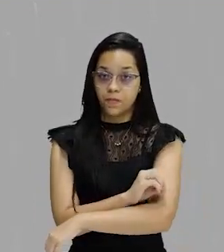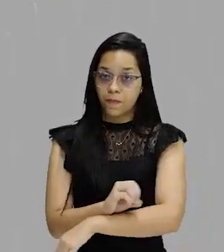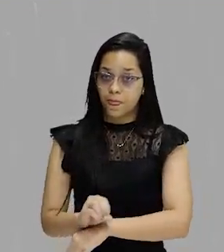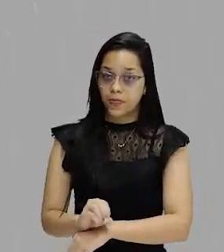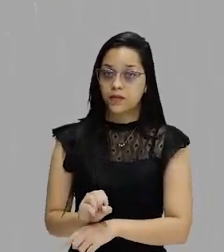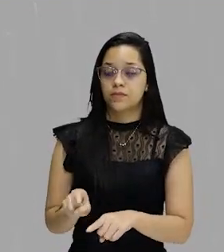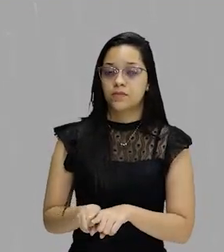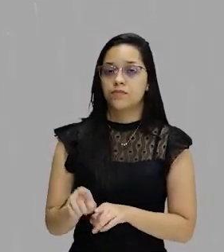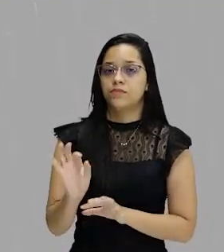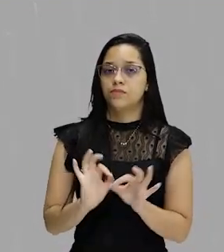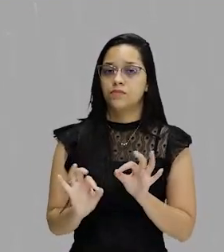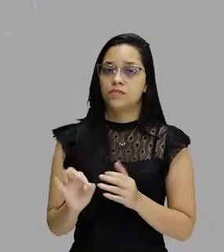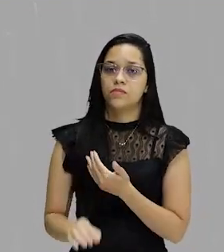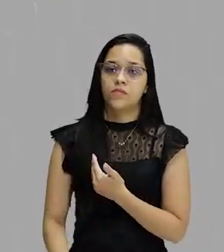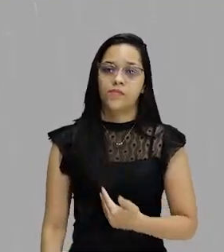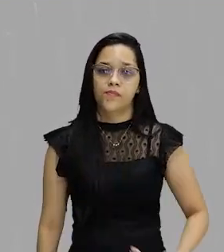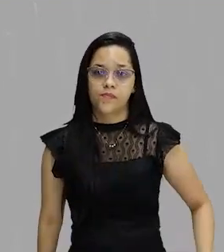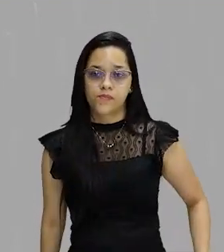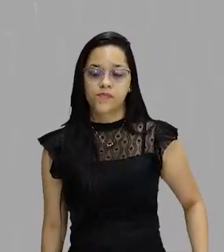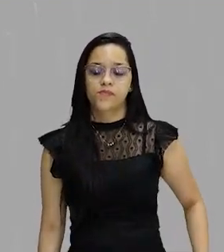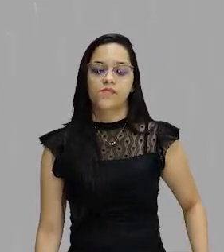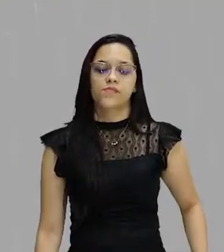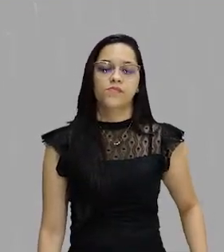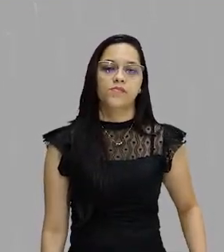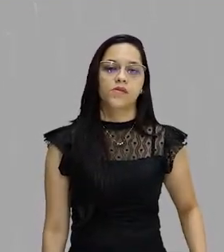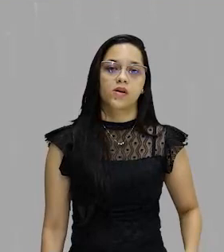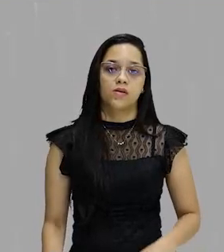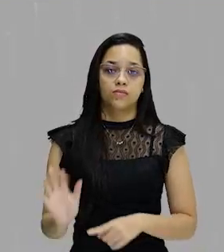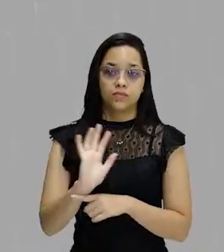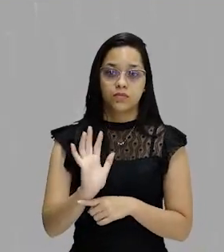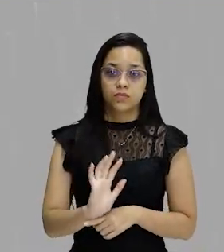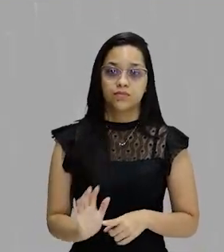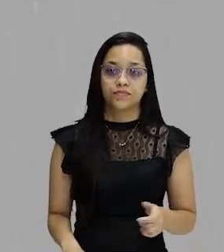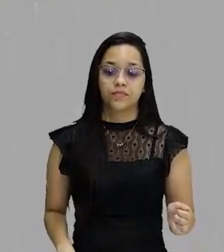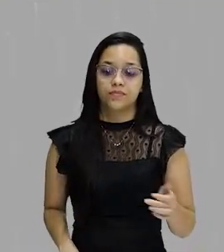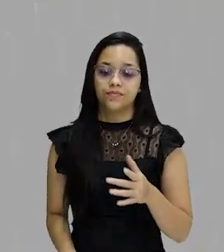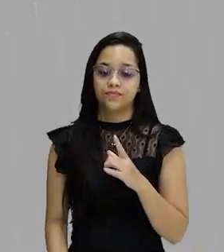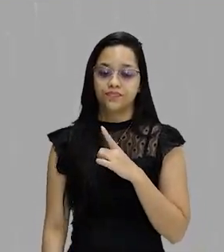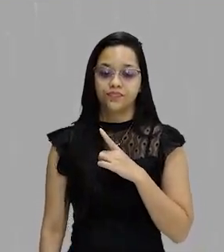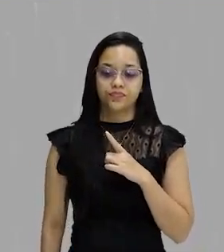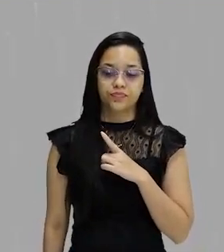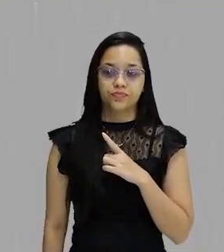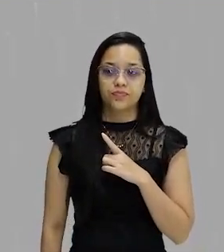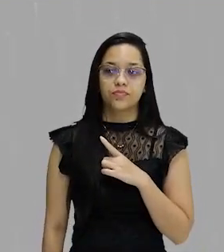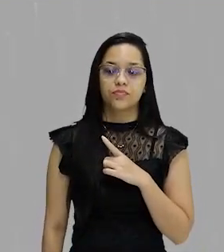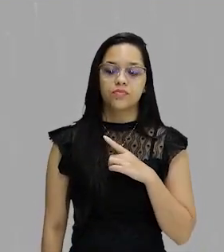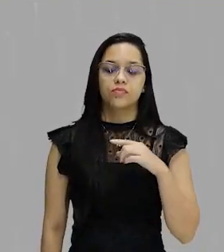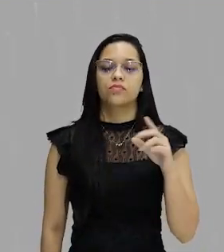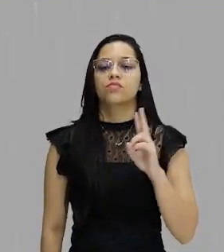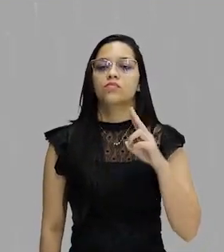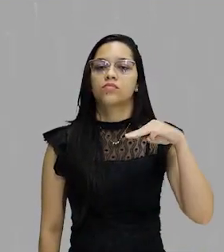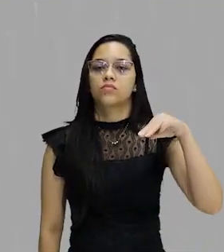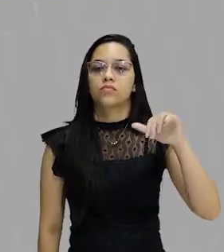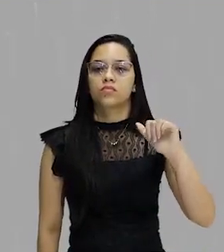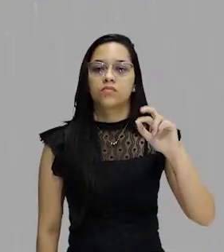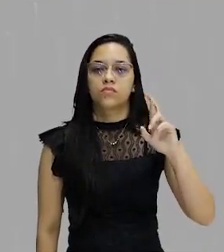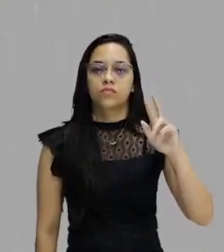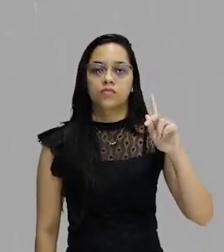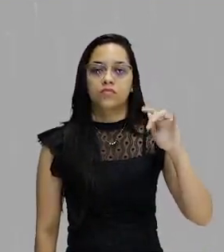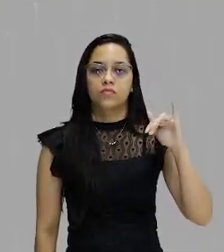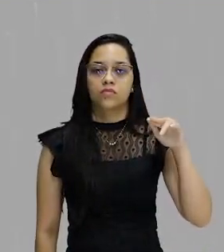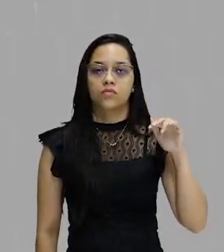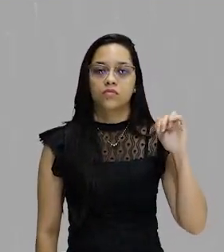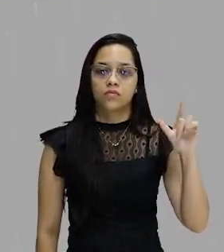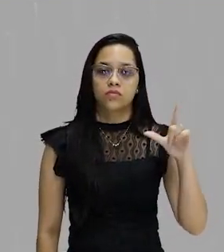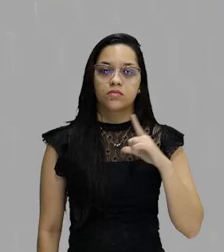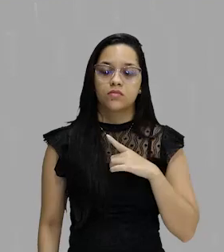está sendo controlado pelo governo. O cinema novo, na verdade, se torna um cinema marginal, renegado por